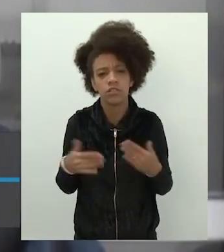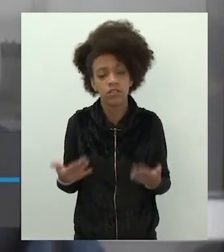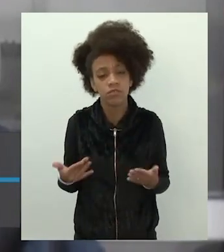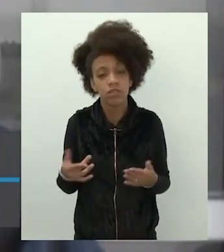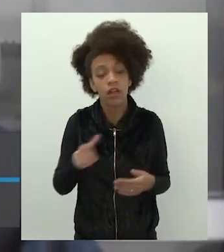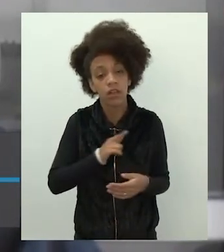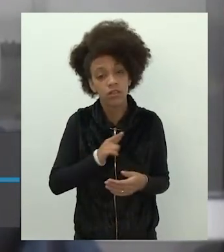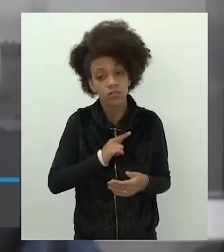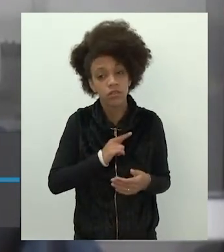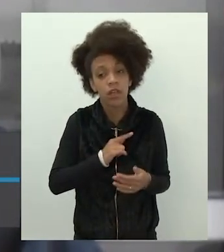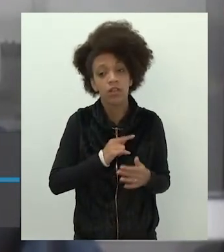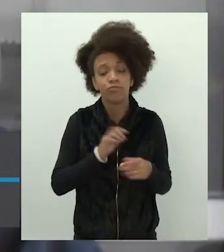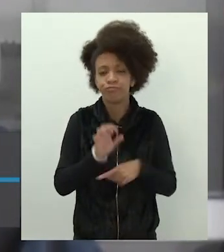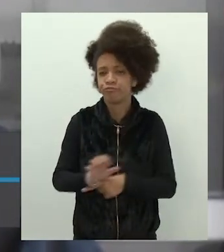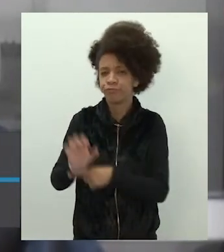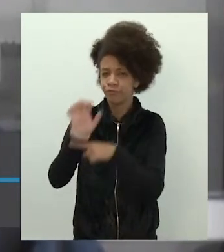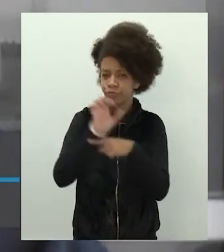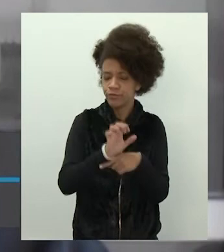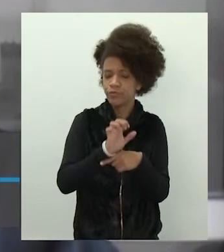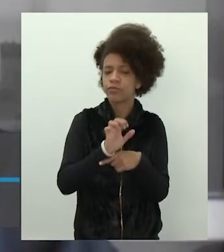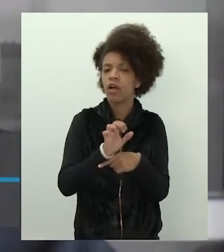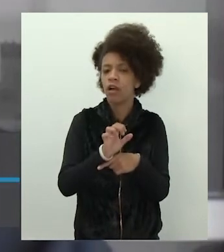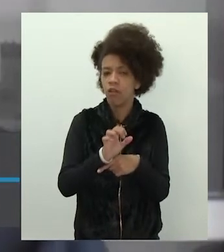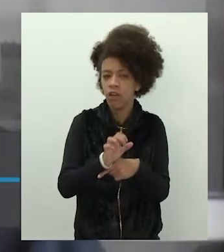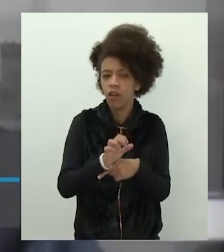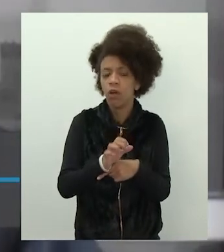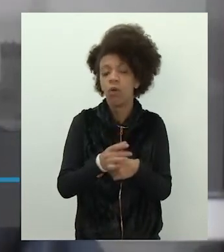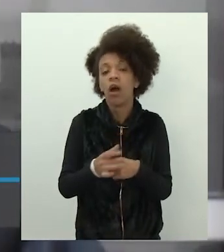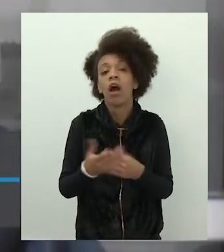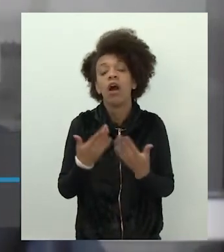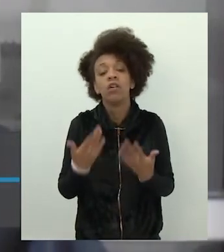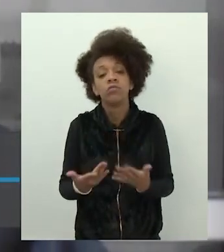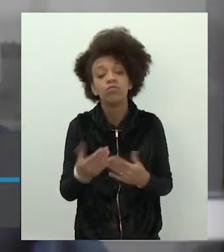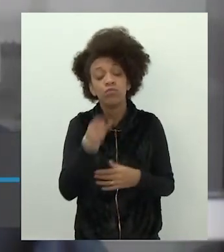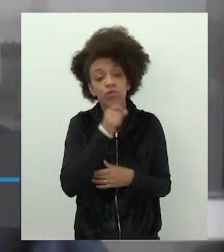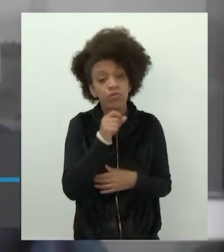membro do Conselho Estadual do Idoso. Dona Carmen, dá um alô aqui.